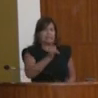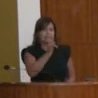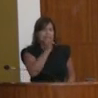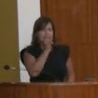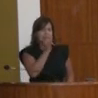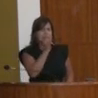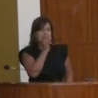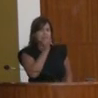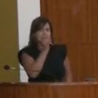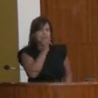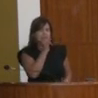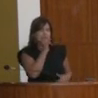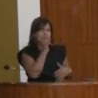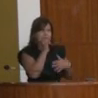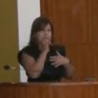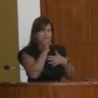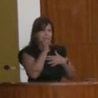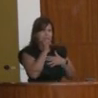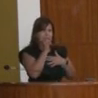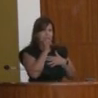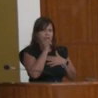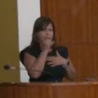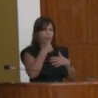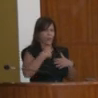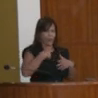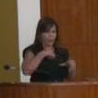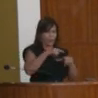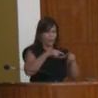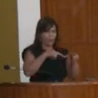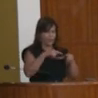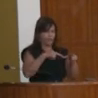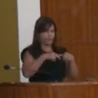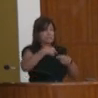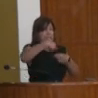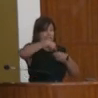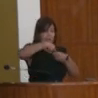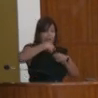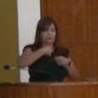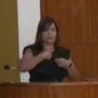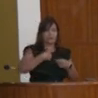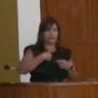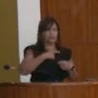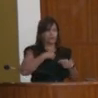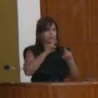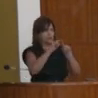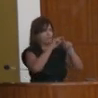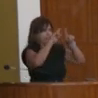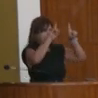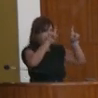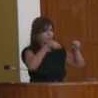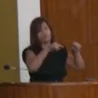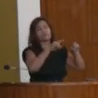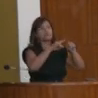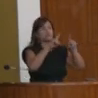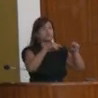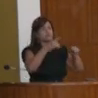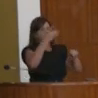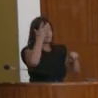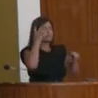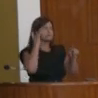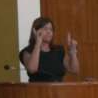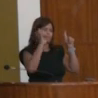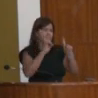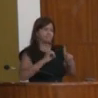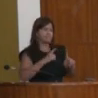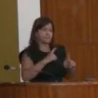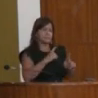já tive já no posto. Que eu tinha funcionários lá com deficiências